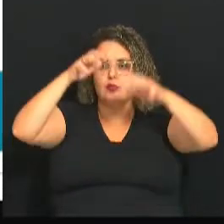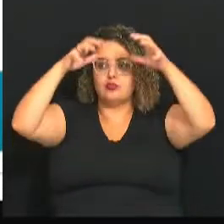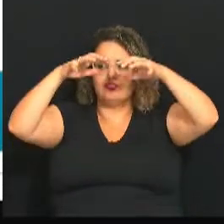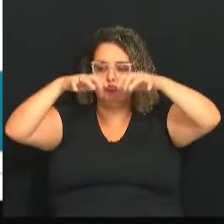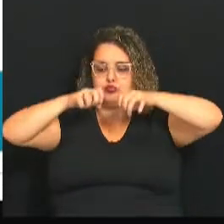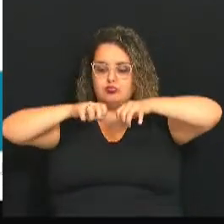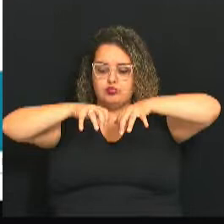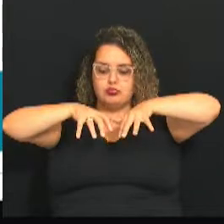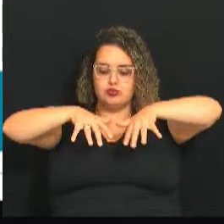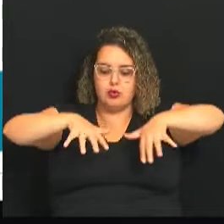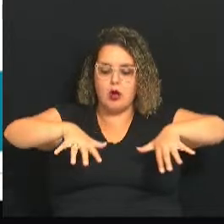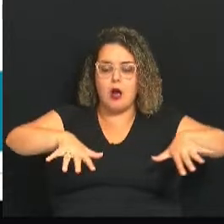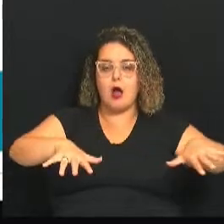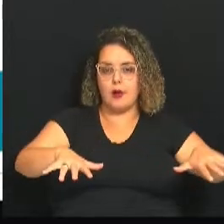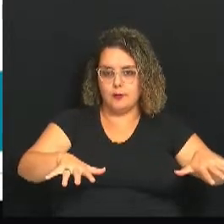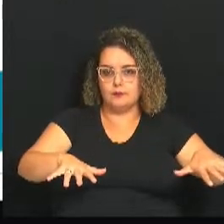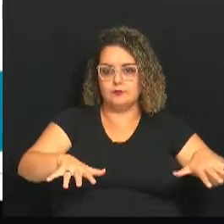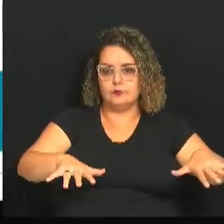pluviais.